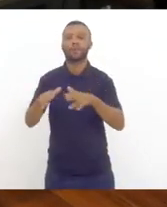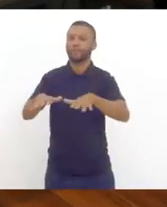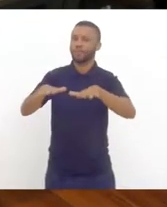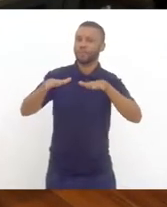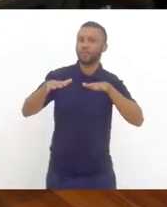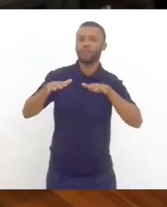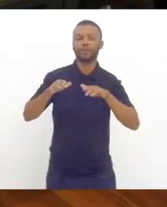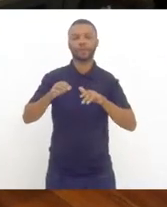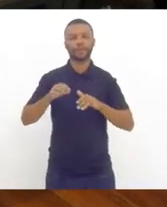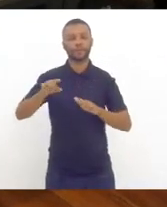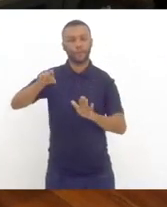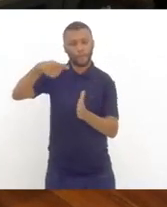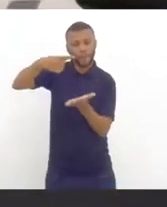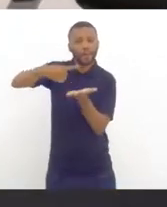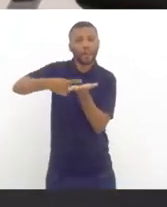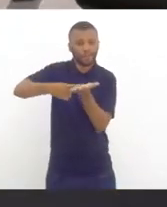semana